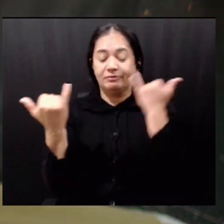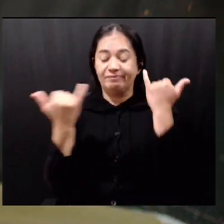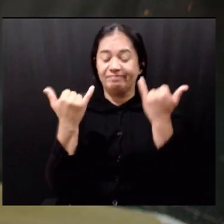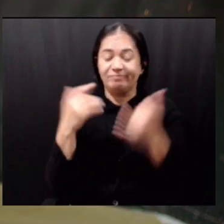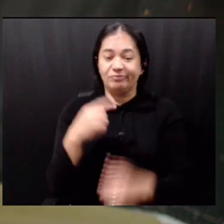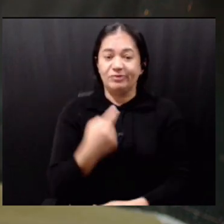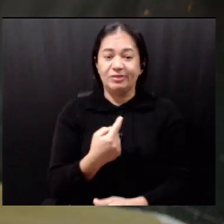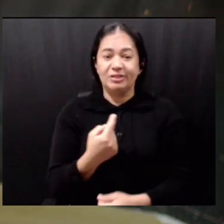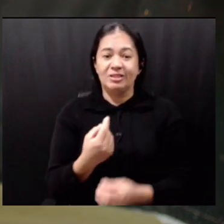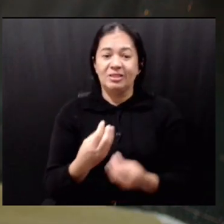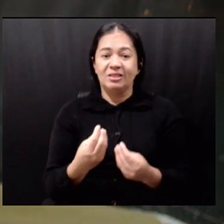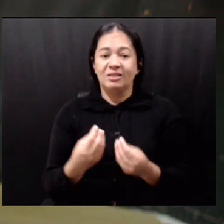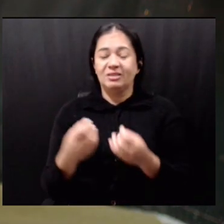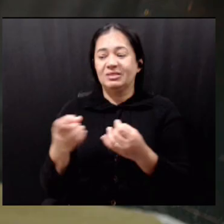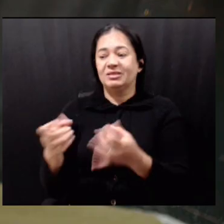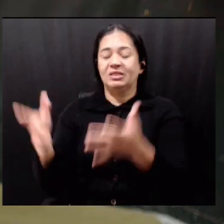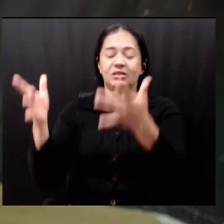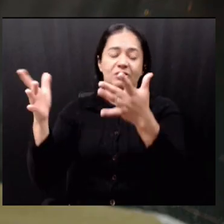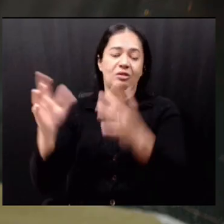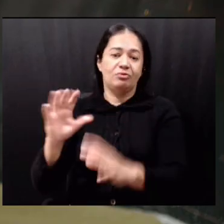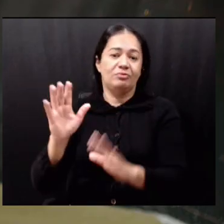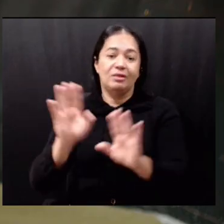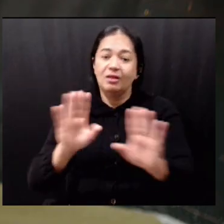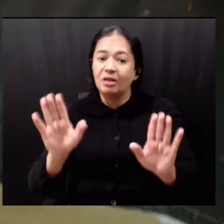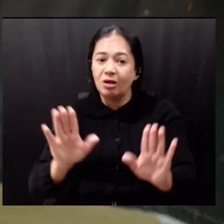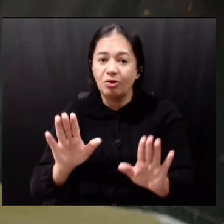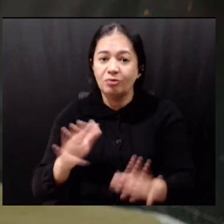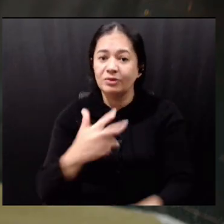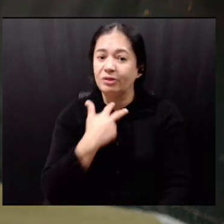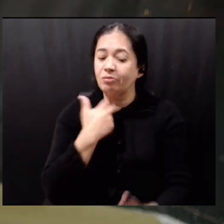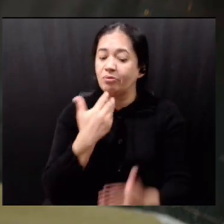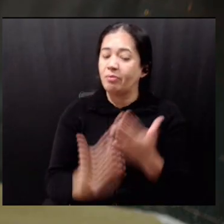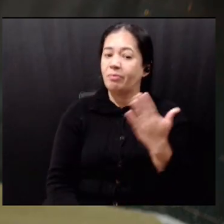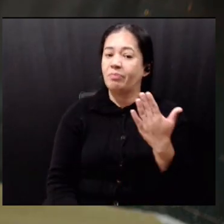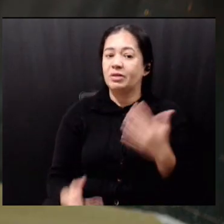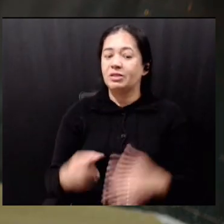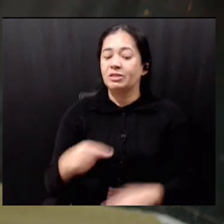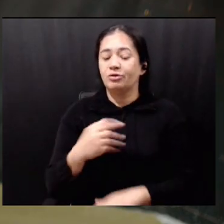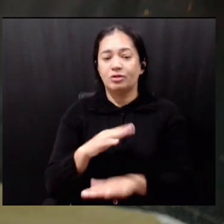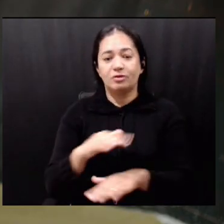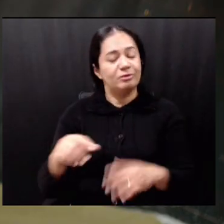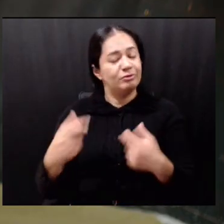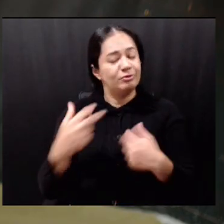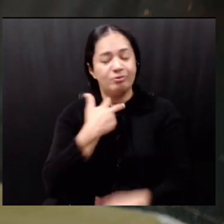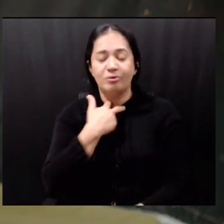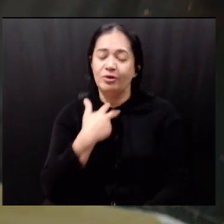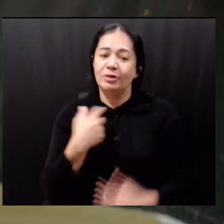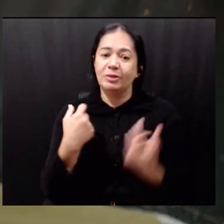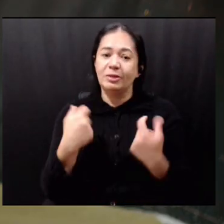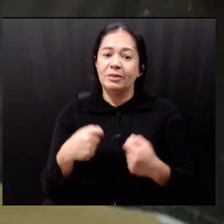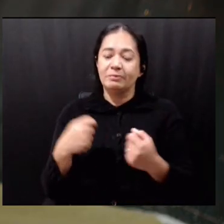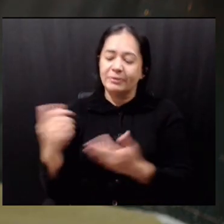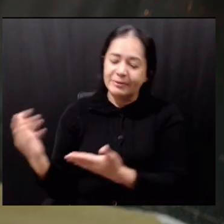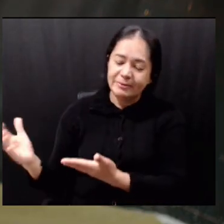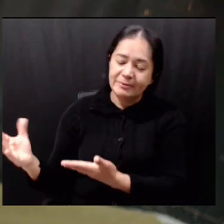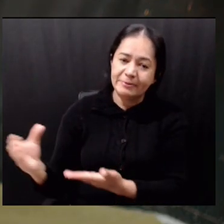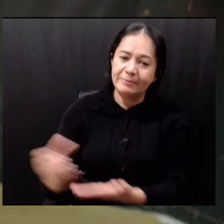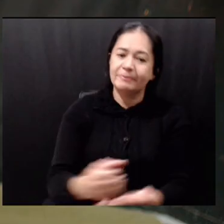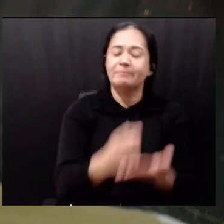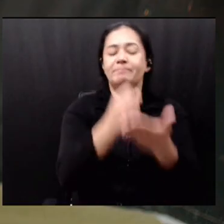deixar acontecer. A gente não pode perder as nossas crianças, né? A gente precisa resgatar, a gente